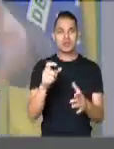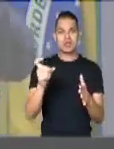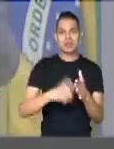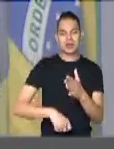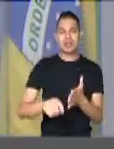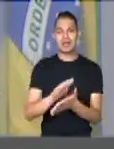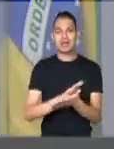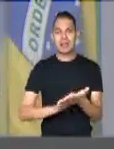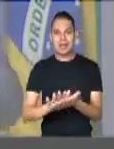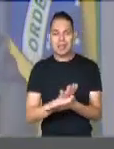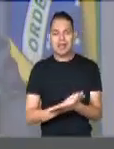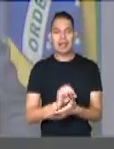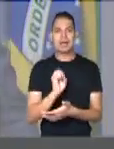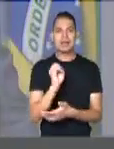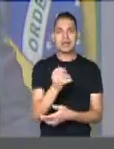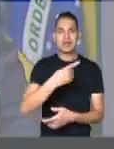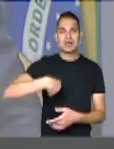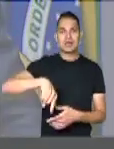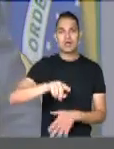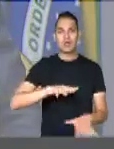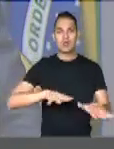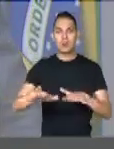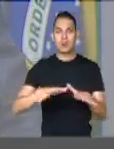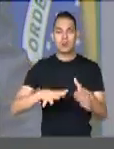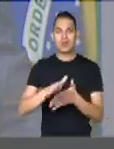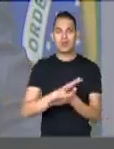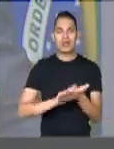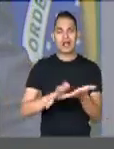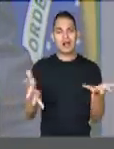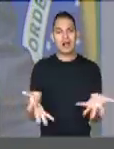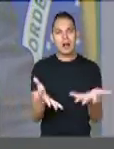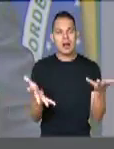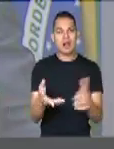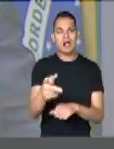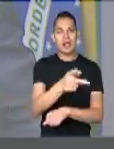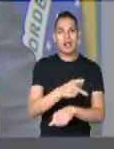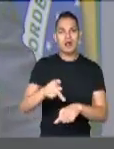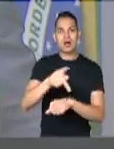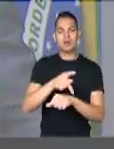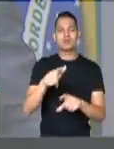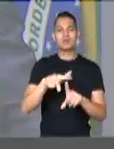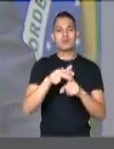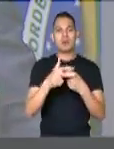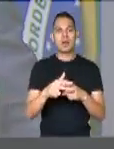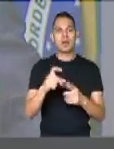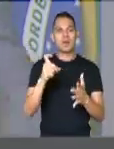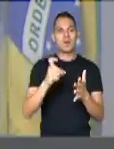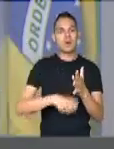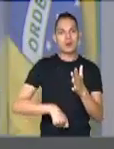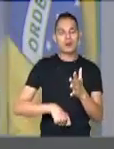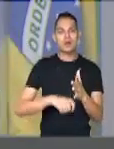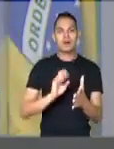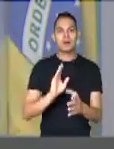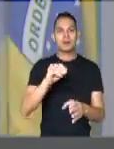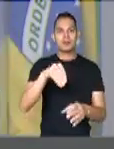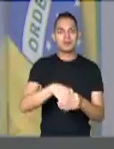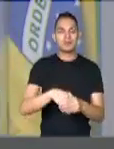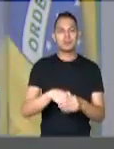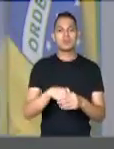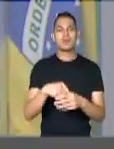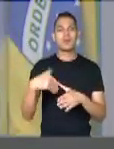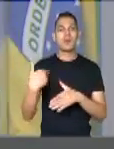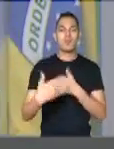se nós não fizermos aqui movimentos que possam fazer com que o país tenha uma reforma tributária que componha